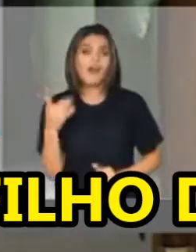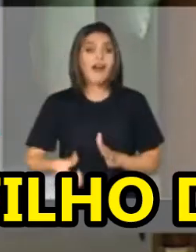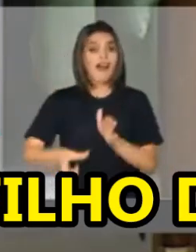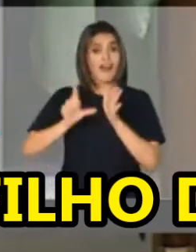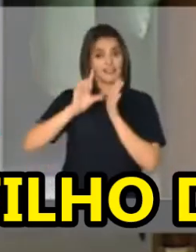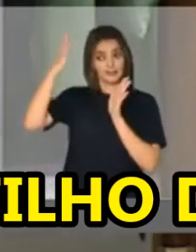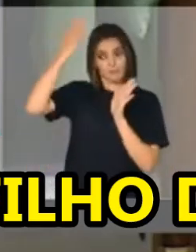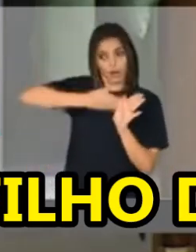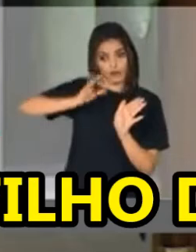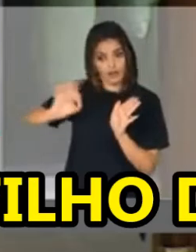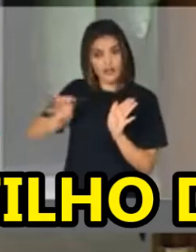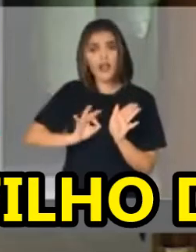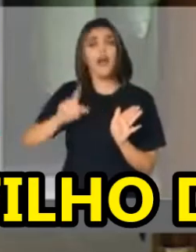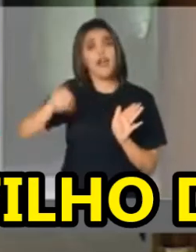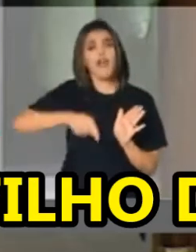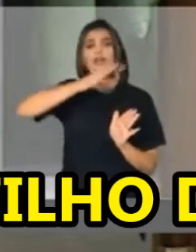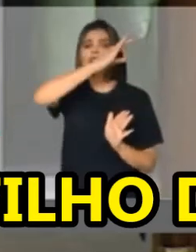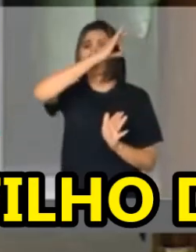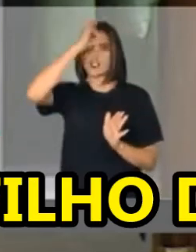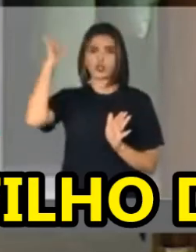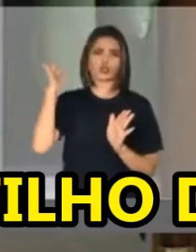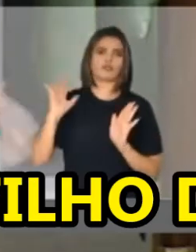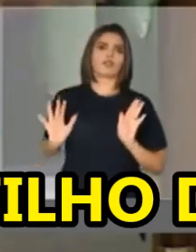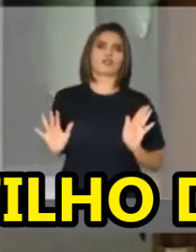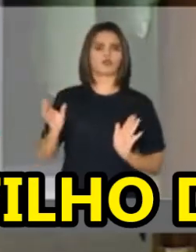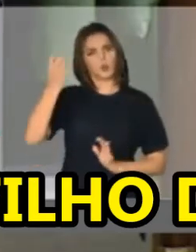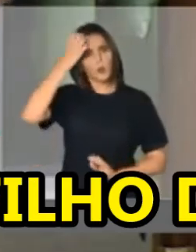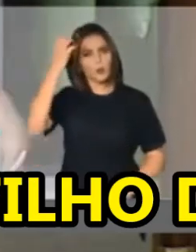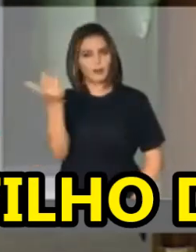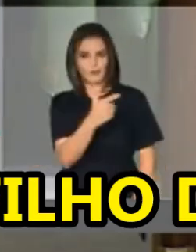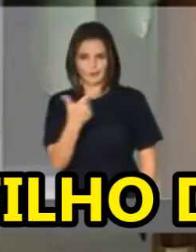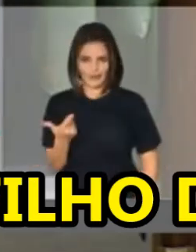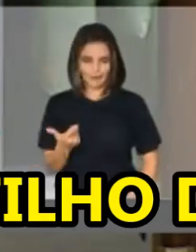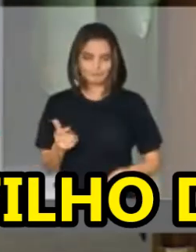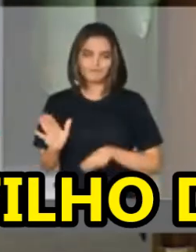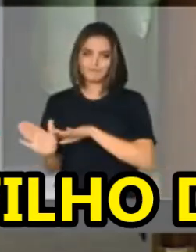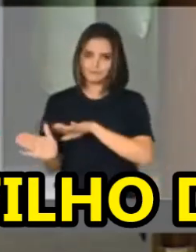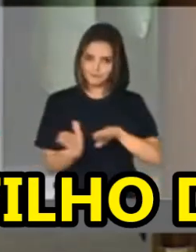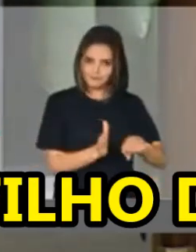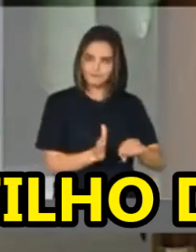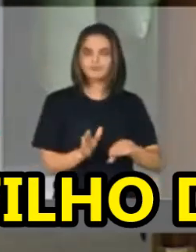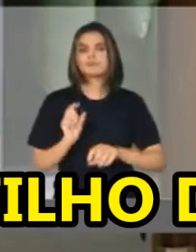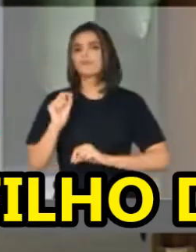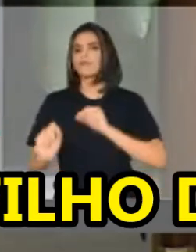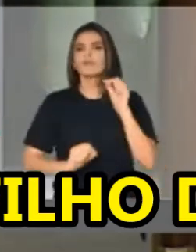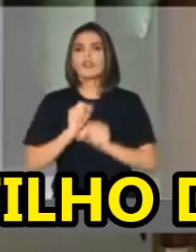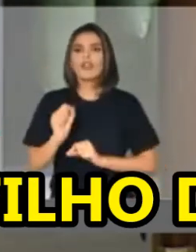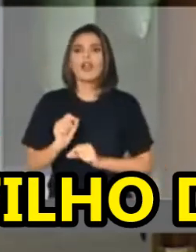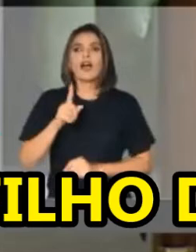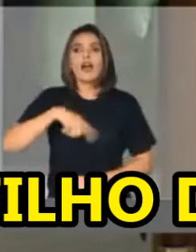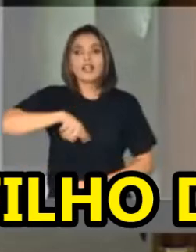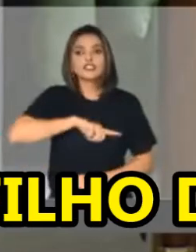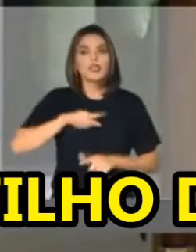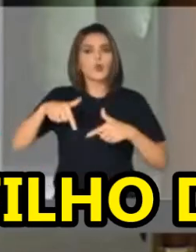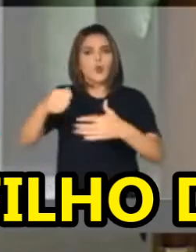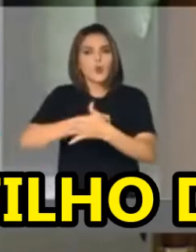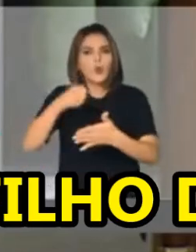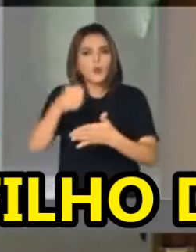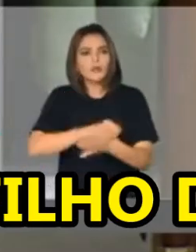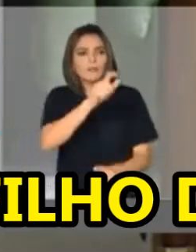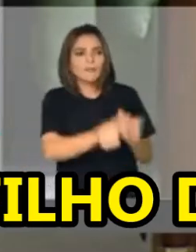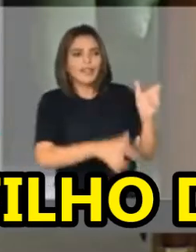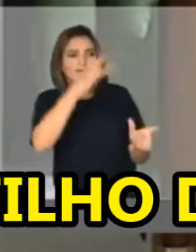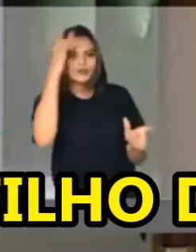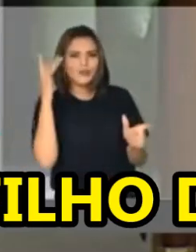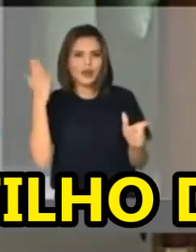tempo é curto, e nós estamos ainda na semana dessa luta pelos desaparecidos políticos, prestar